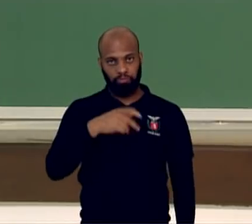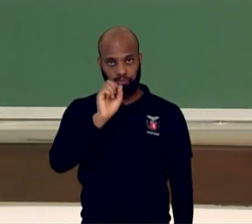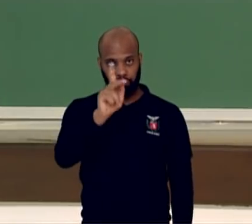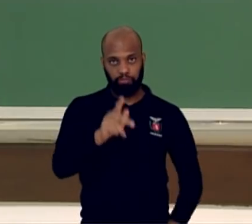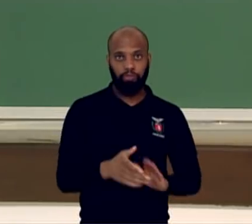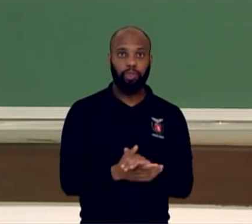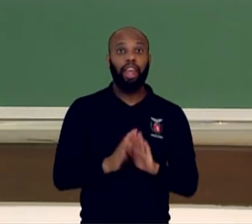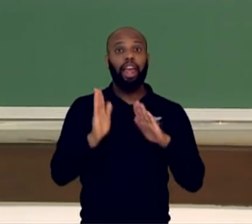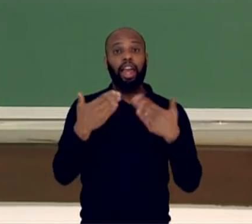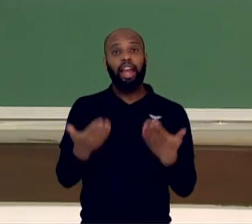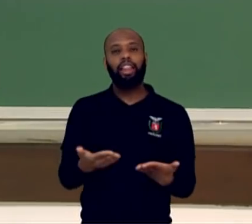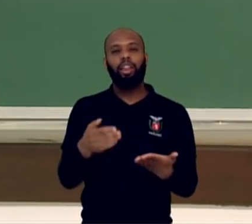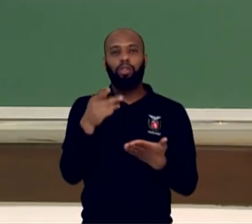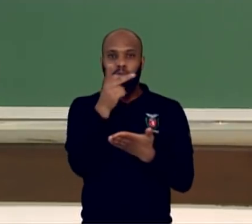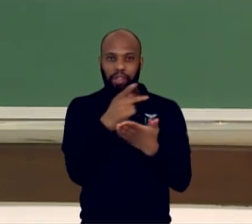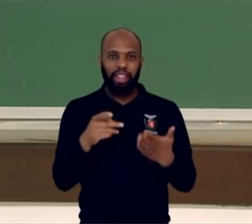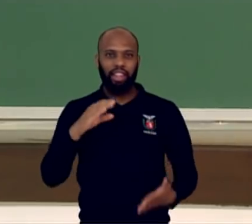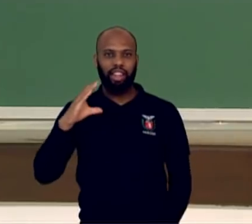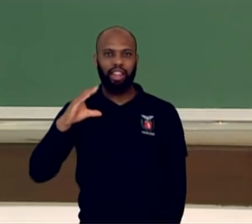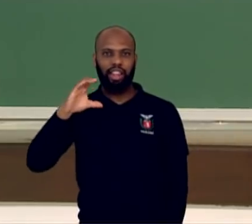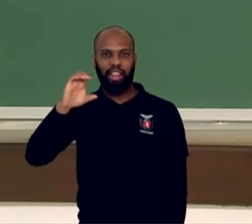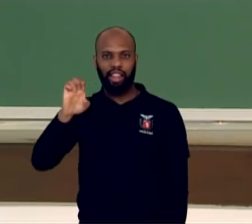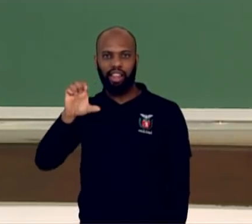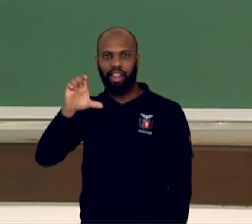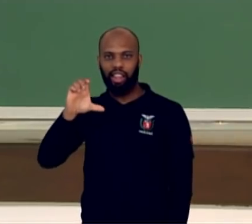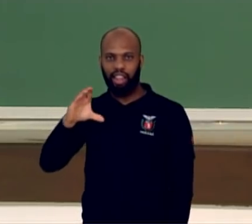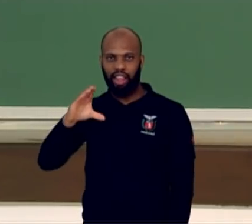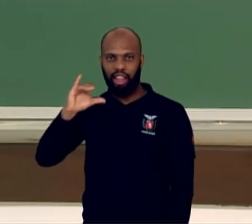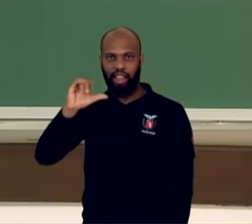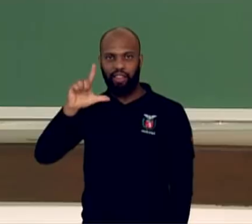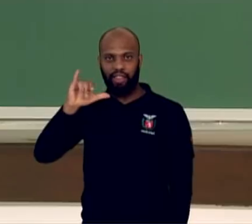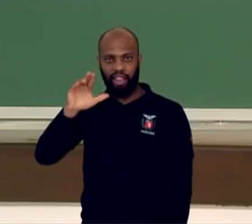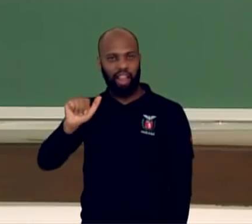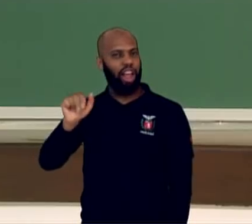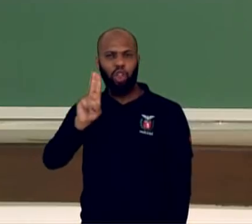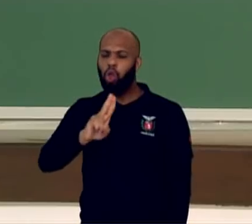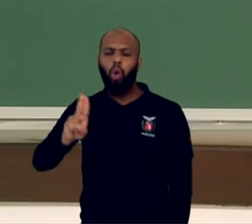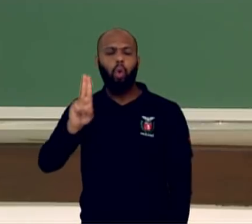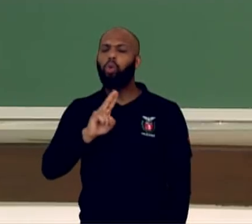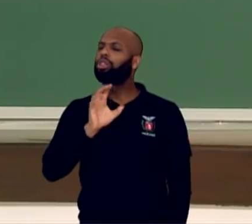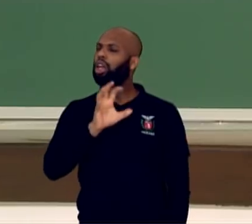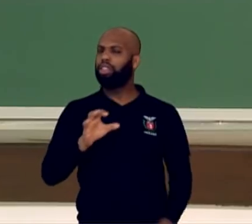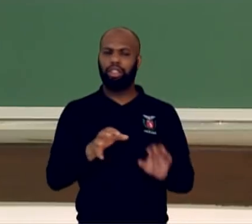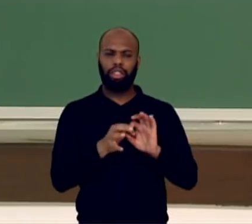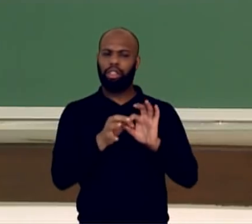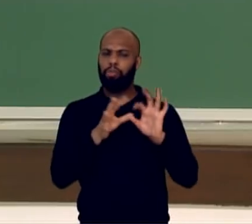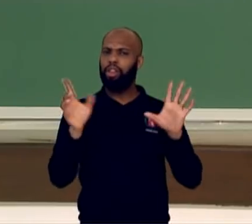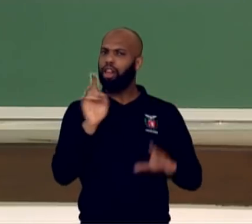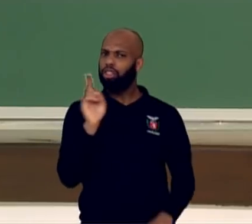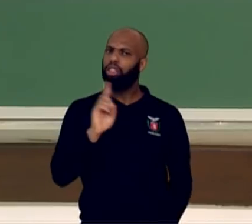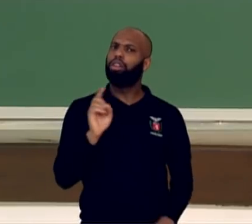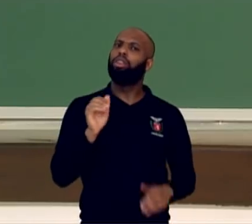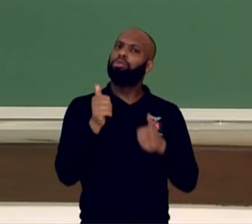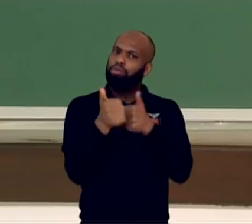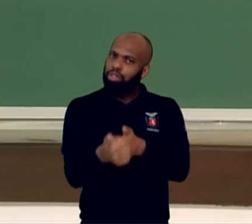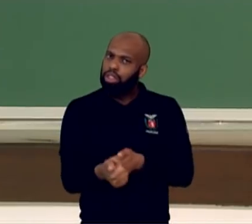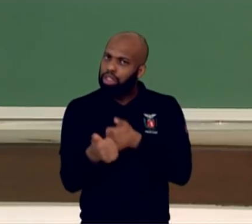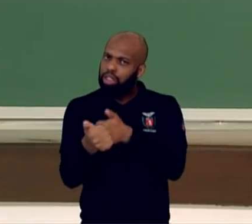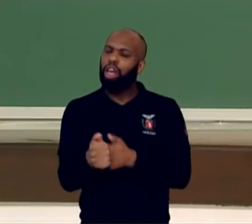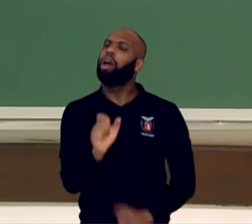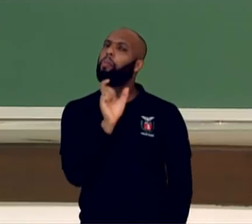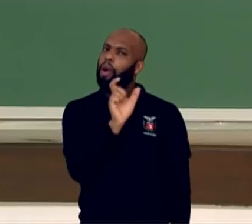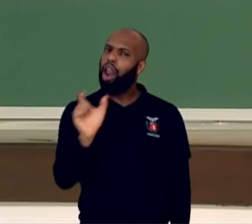A Cecília Meirelles, ela não usa muito essa questão da licença poética no poema dela. O poema dela, ela usa palavras